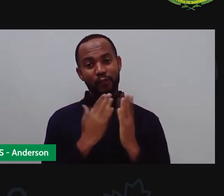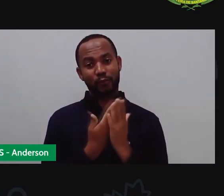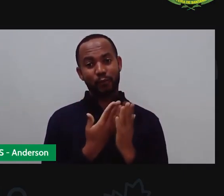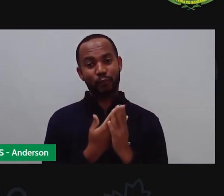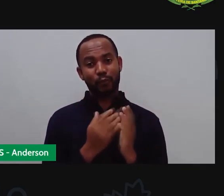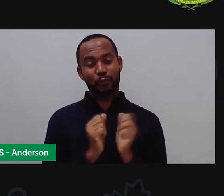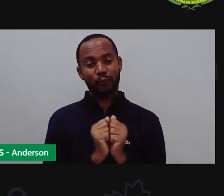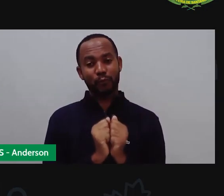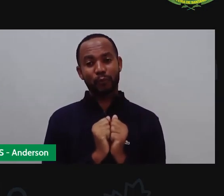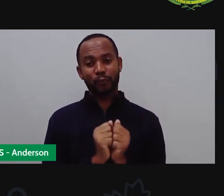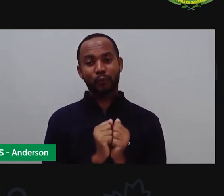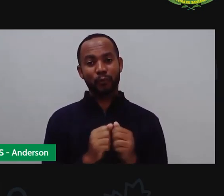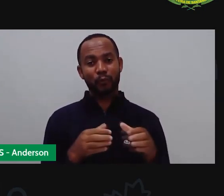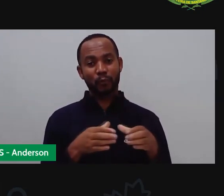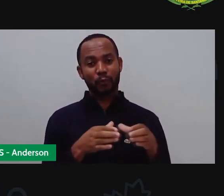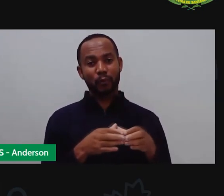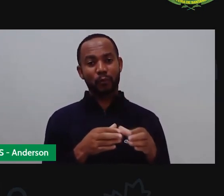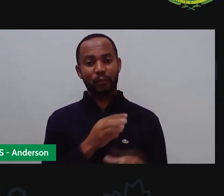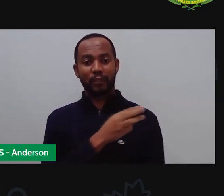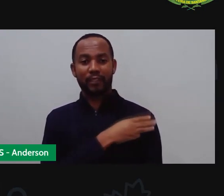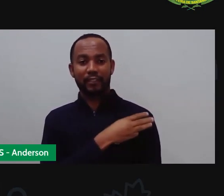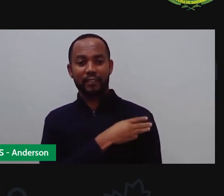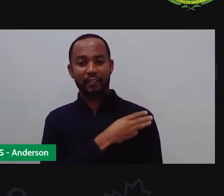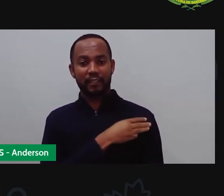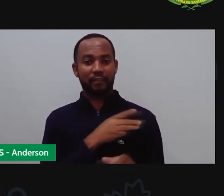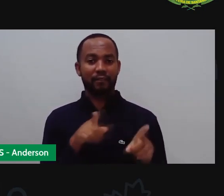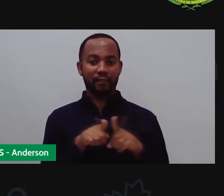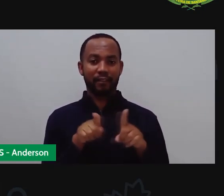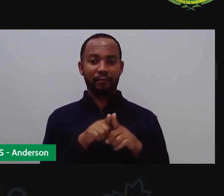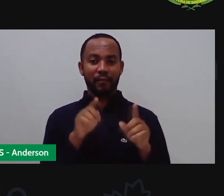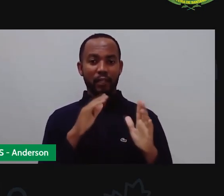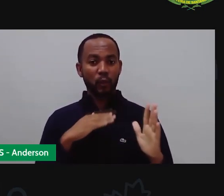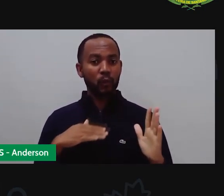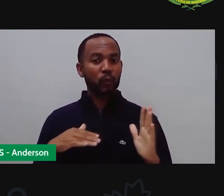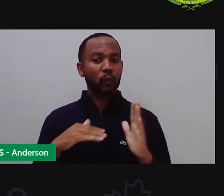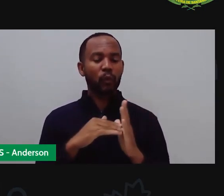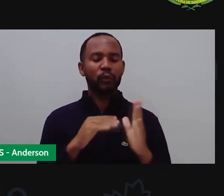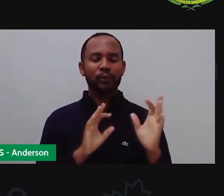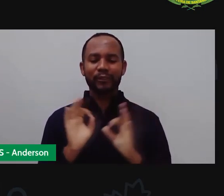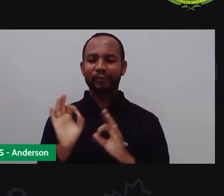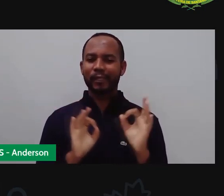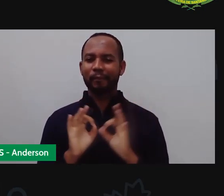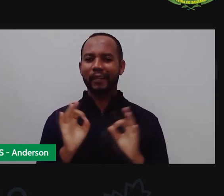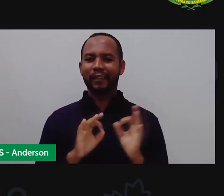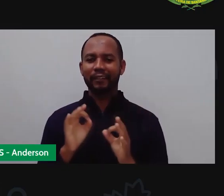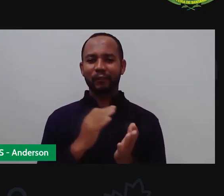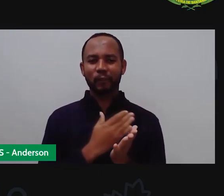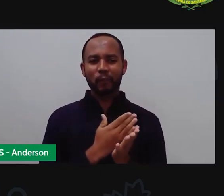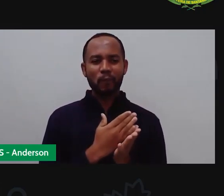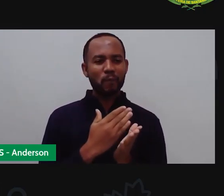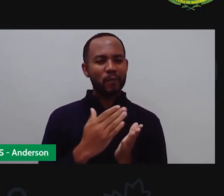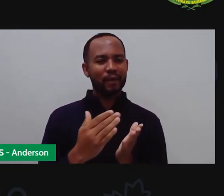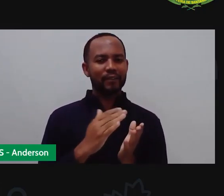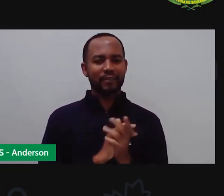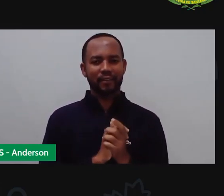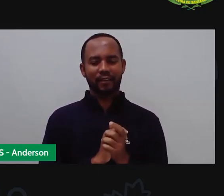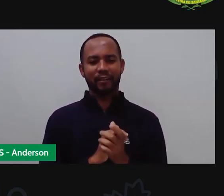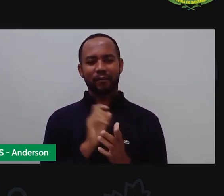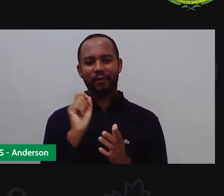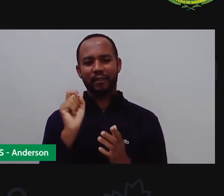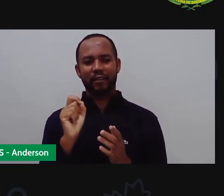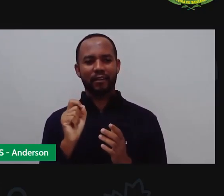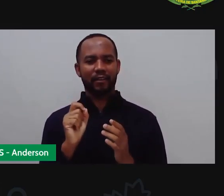juntinho com essa turma aí do terceiro ano e todos aí, né, se preparando para iniciar, Anderson, o quarto ano